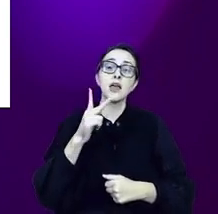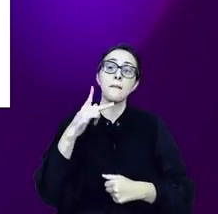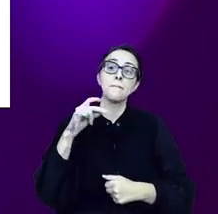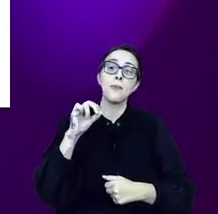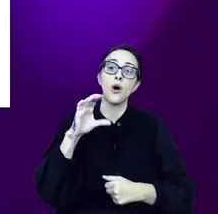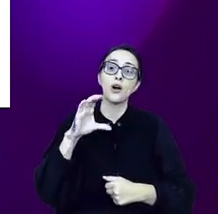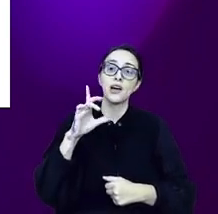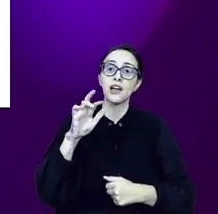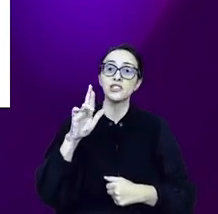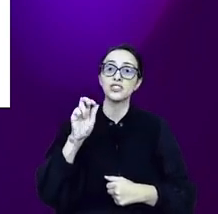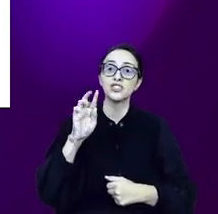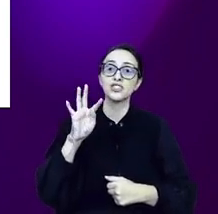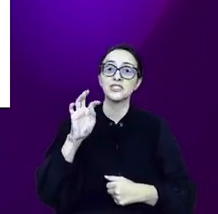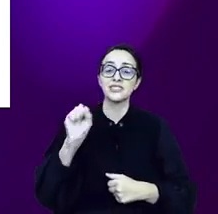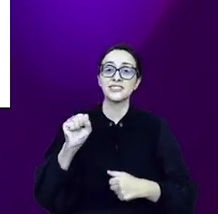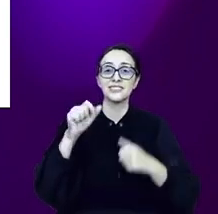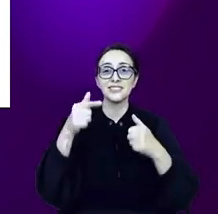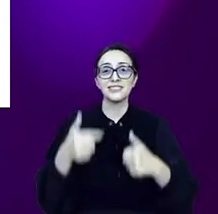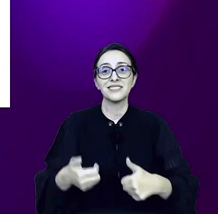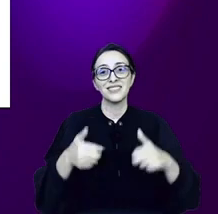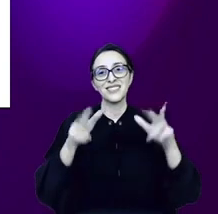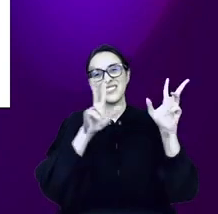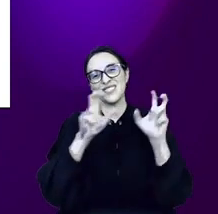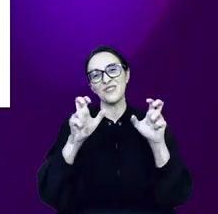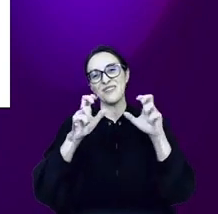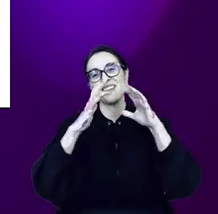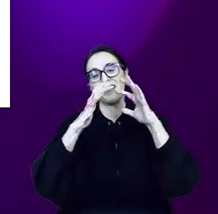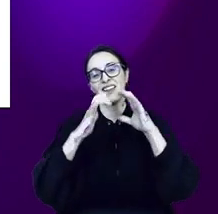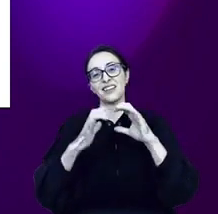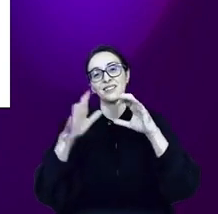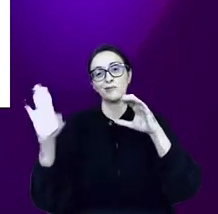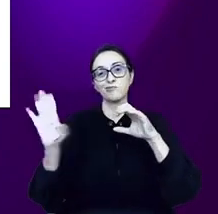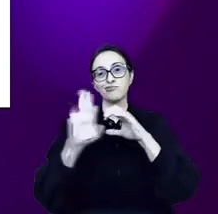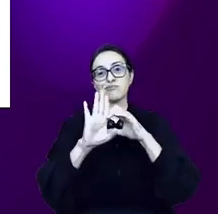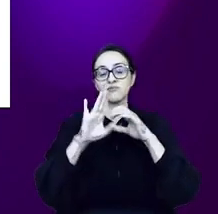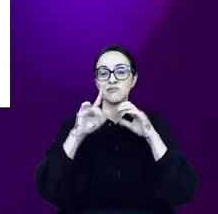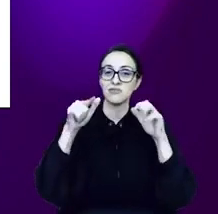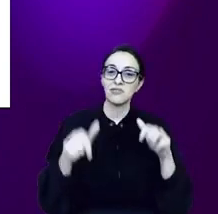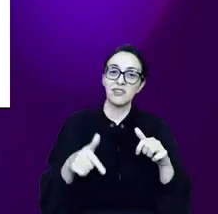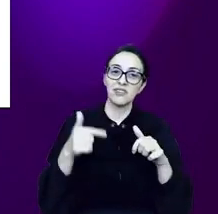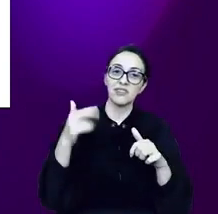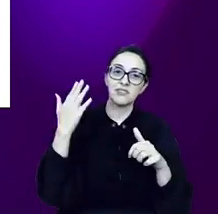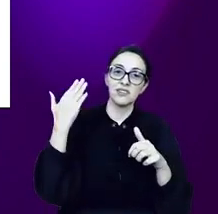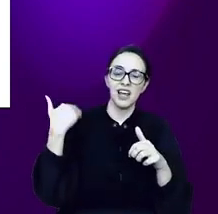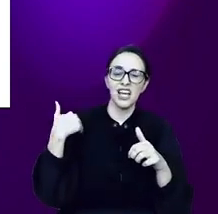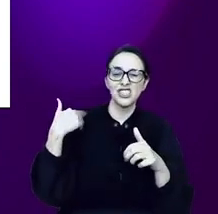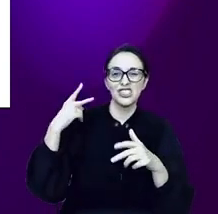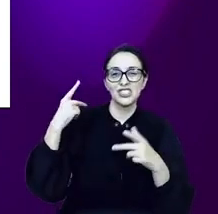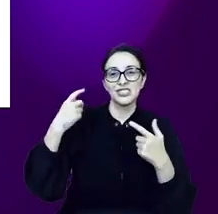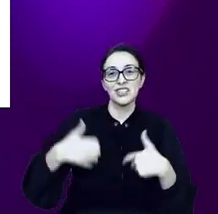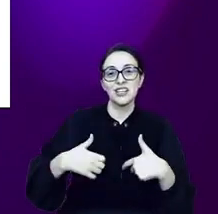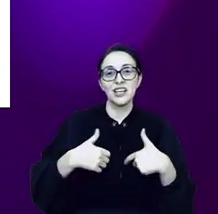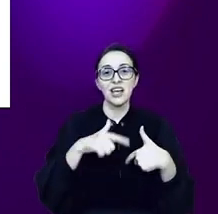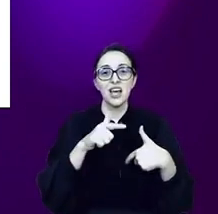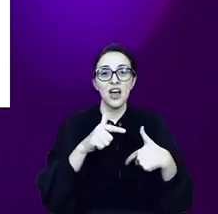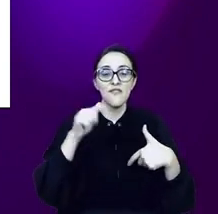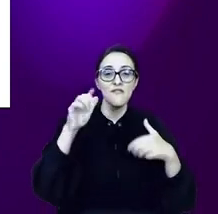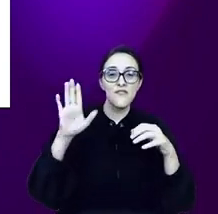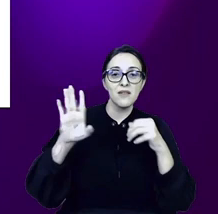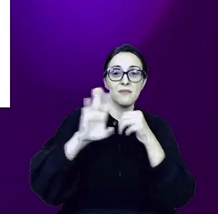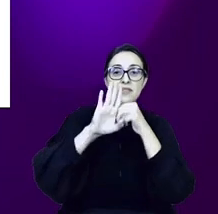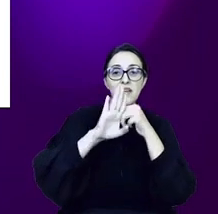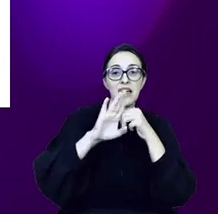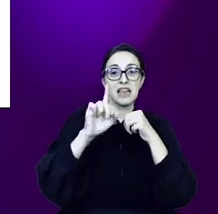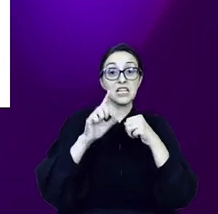muito atual em termos do cenário de traumatismo crânioencefálico, né? Apesar de muito antigo, mas falava que nenhum ferimento